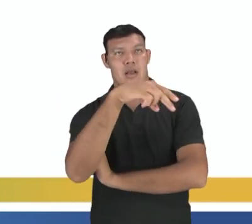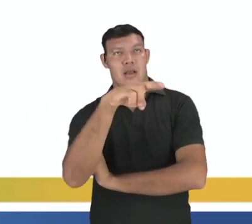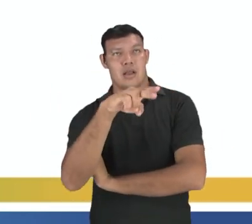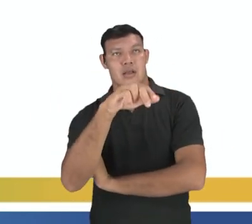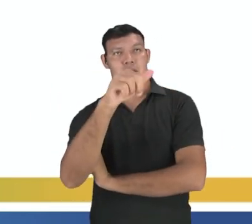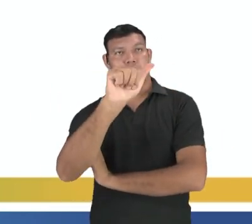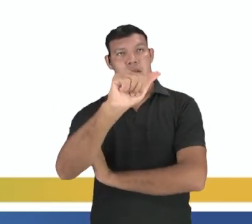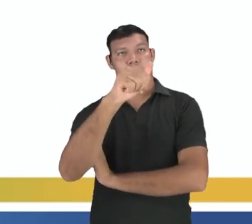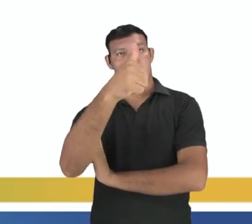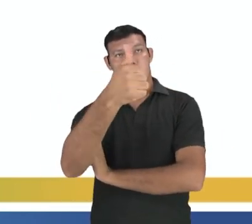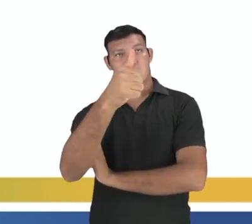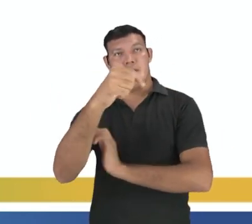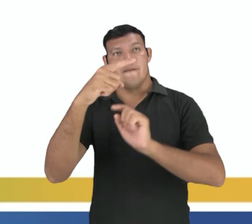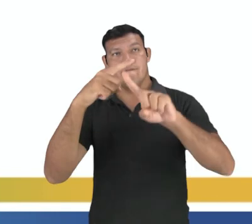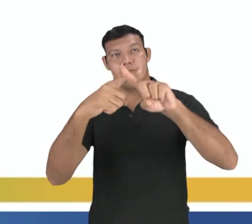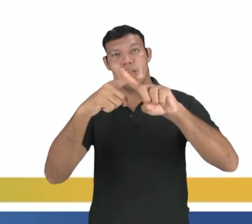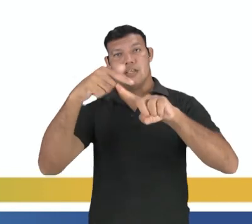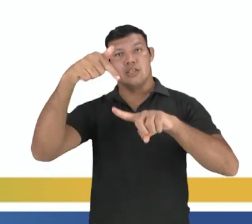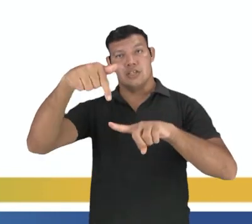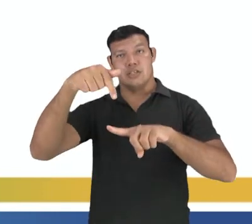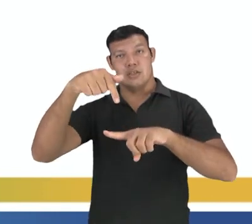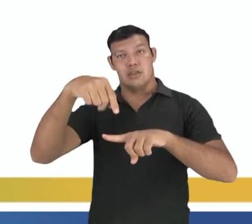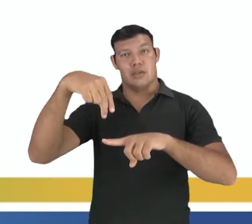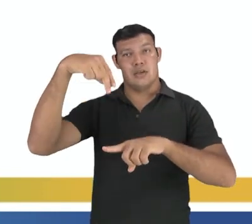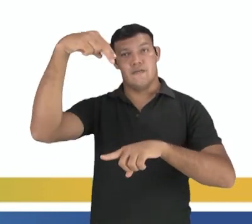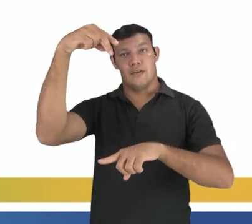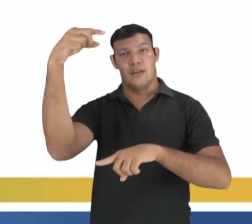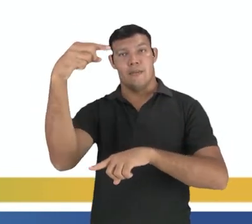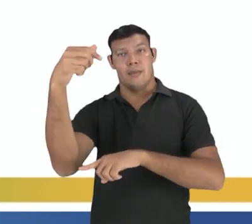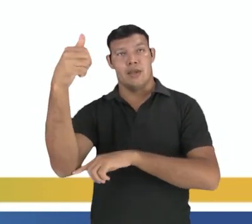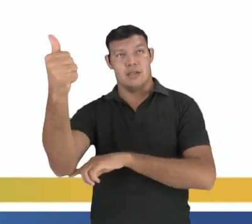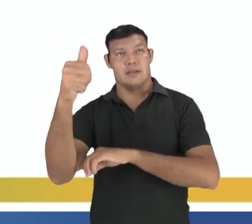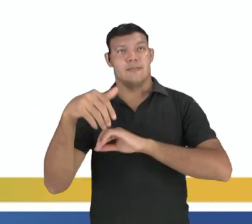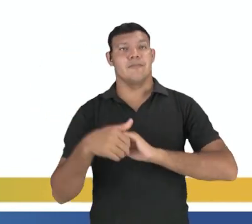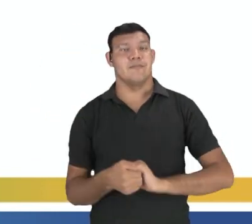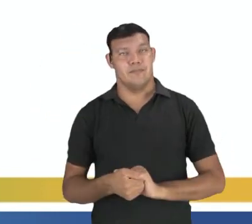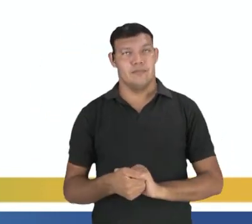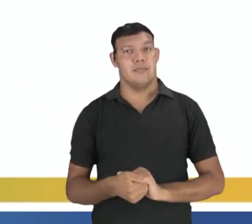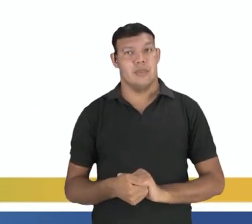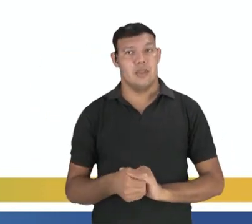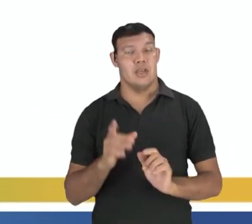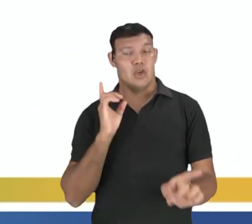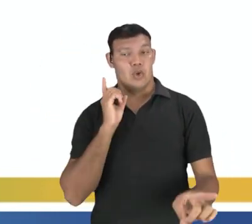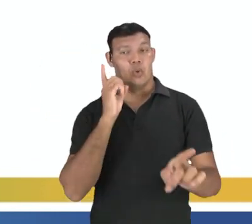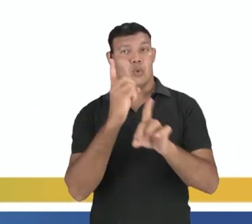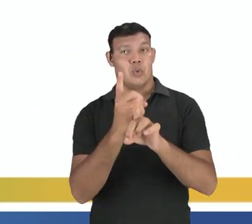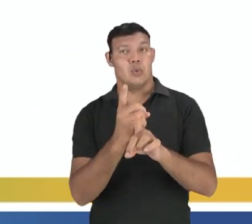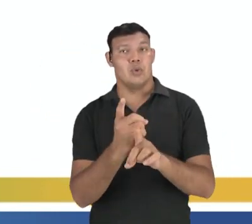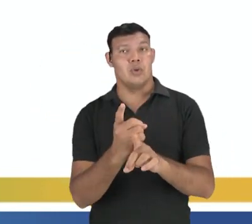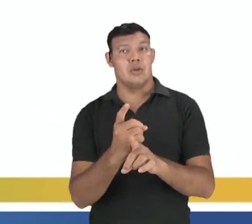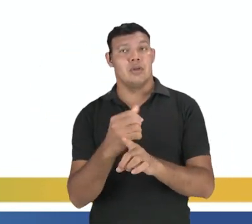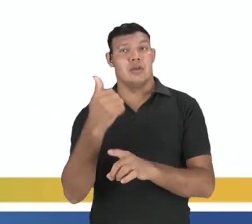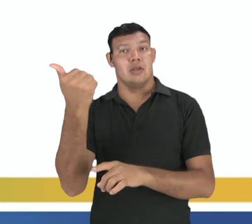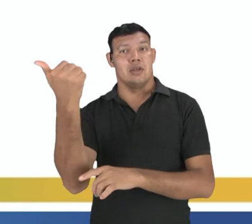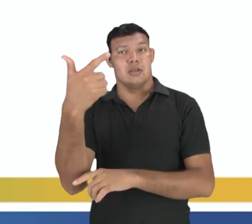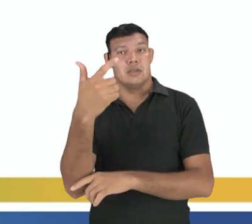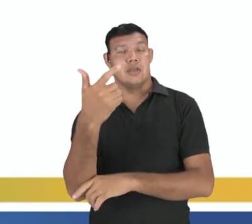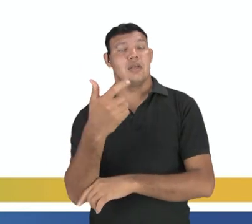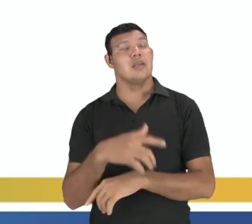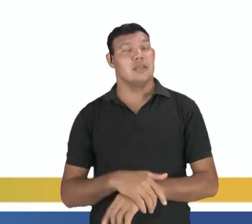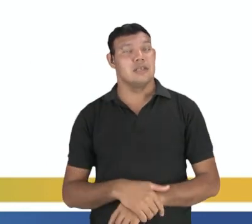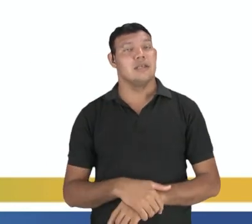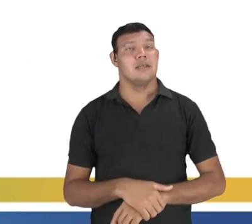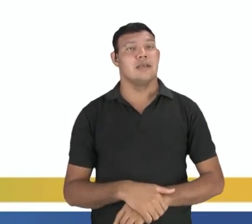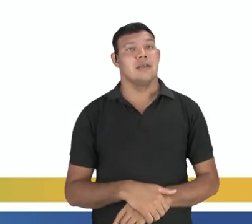vezes Q elevado a N menos 1. O A12, que é o que nós estamos querendo saber, é igual a 1